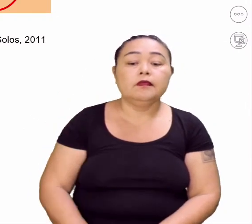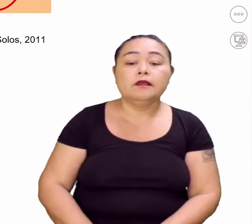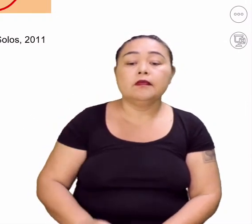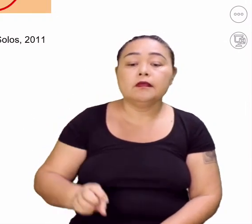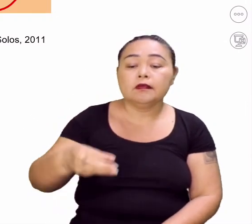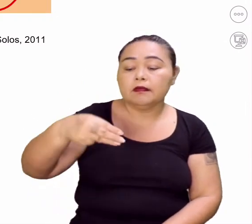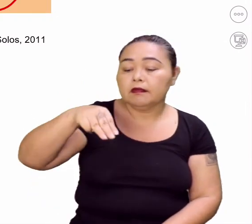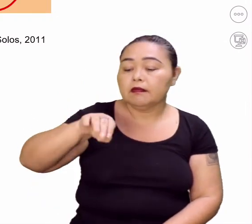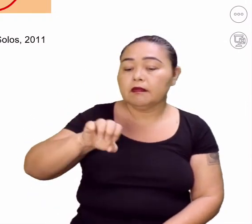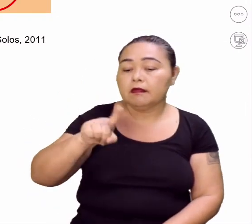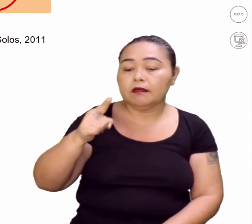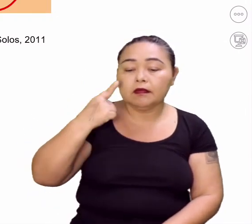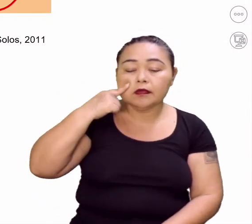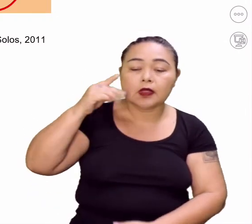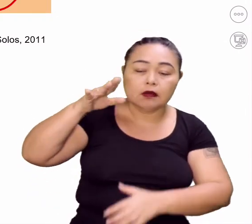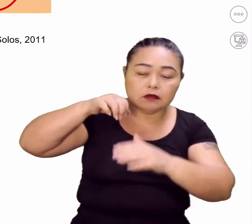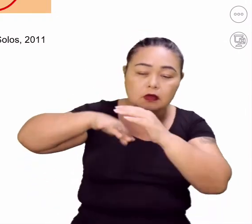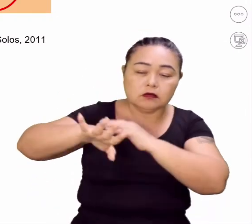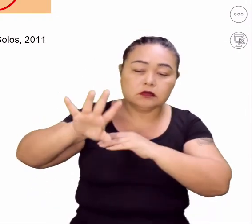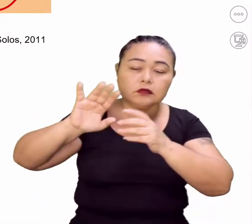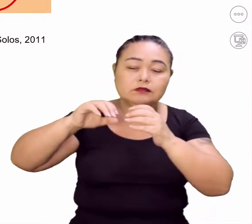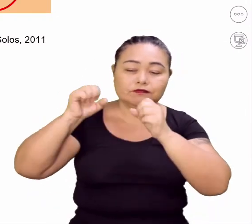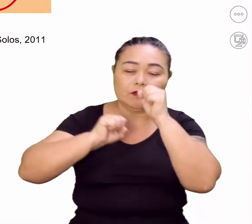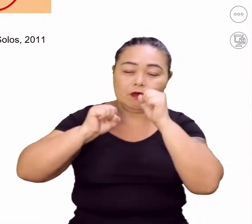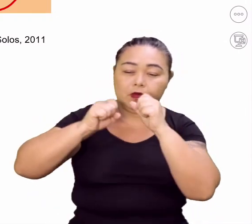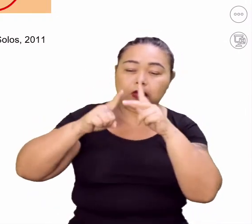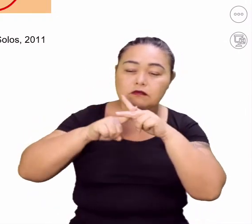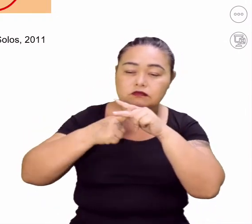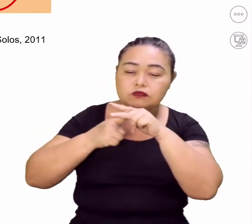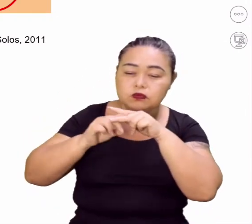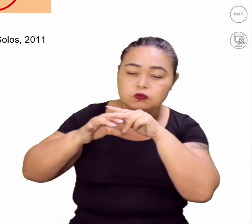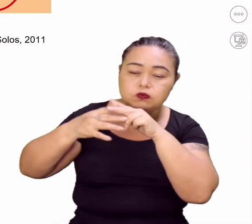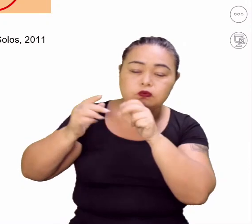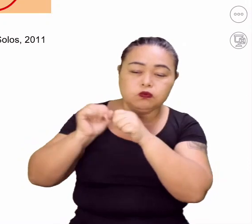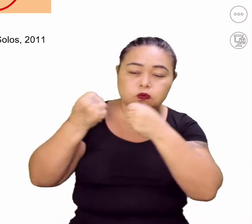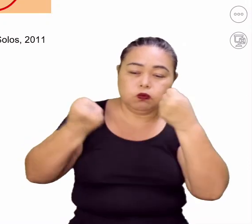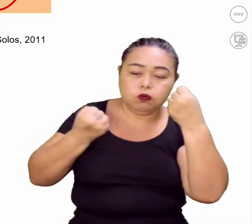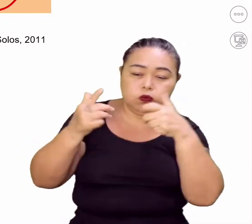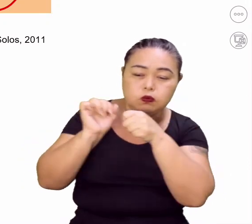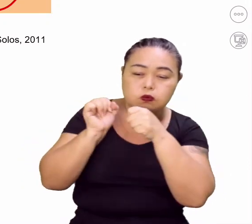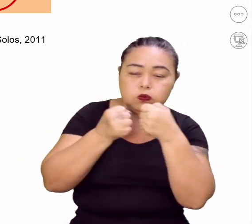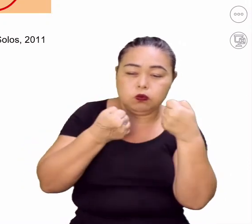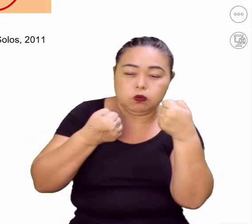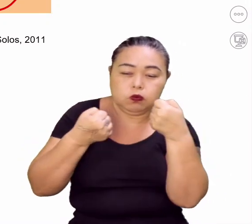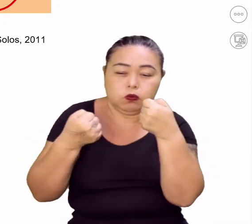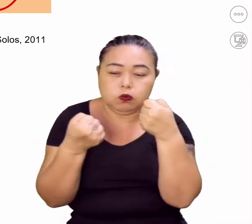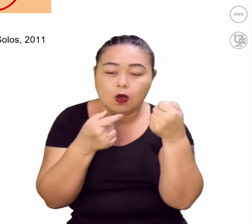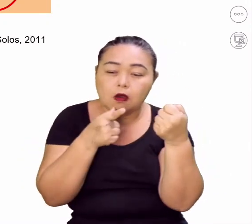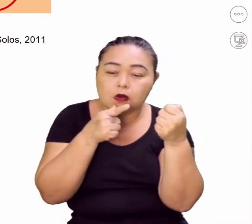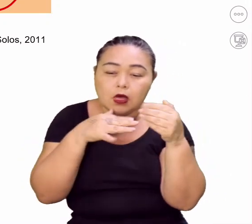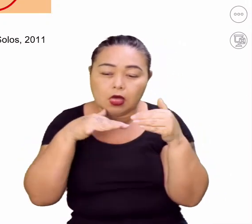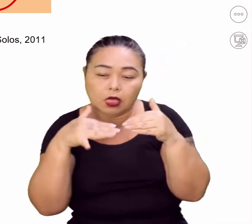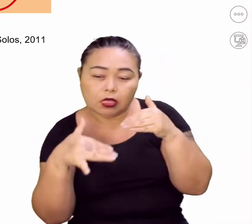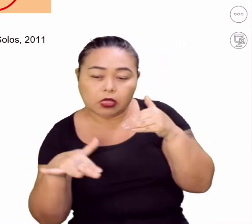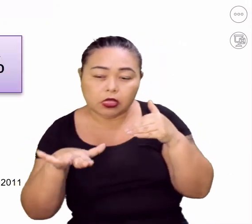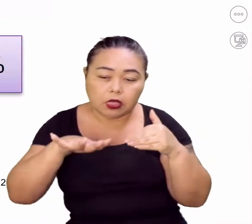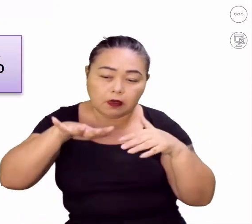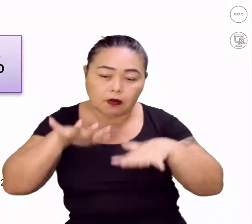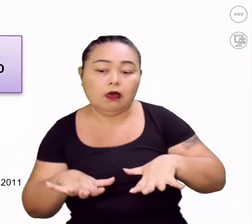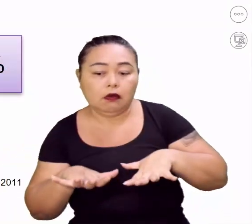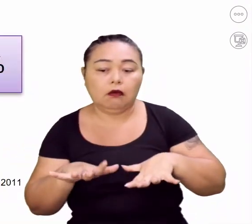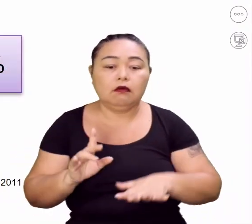A mecanização, levar máquinas para trabalhar esse solo é mais difícil porque está naquelas áreas de encosta, aquelas regiões íngremes que